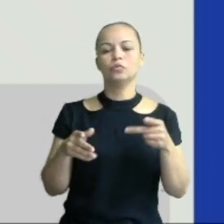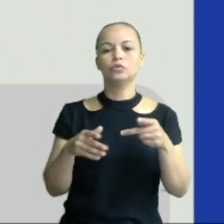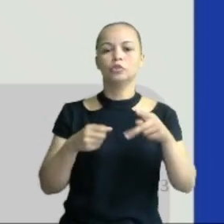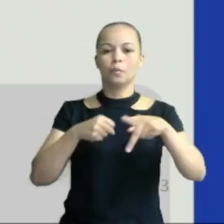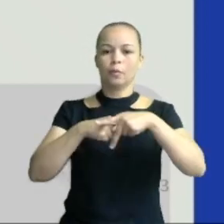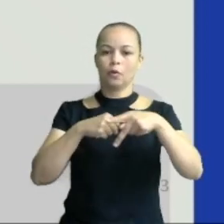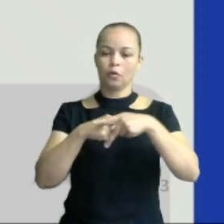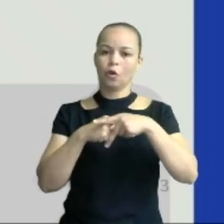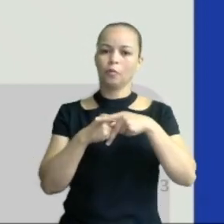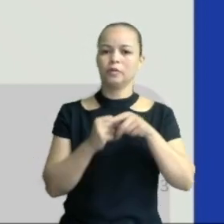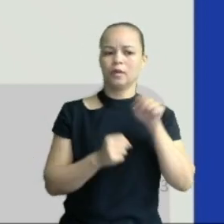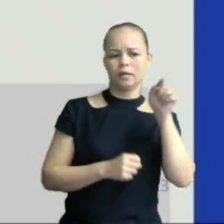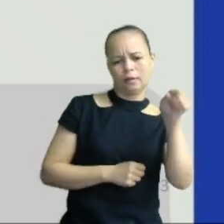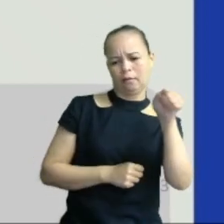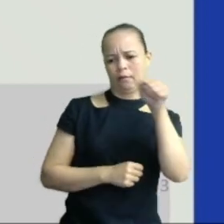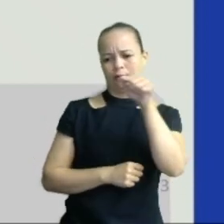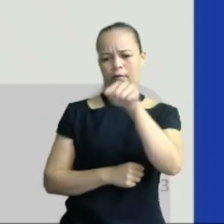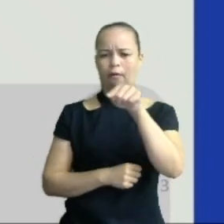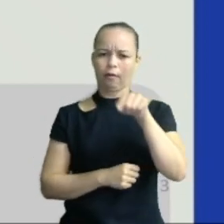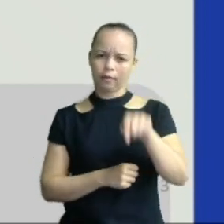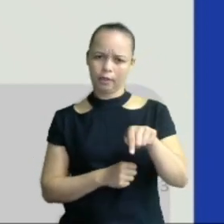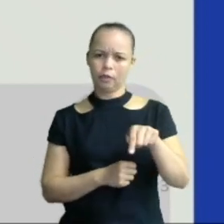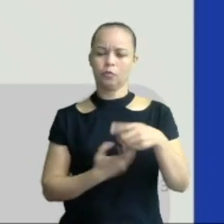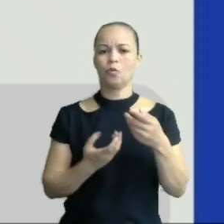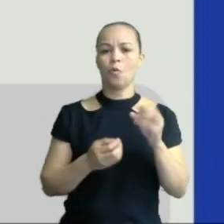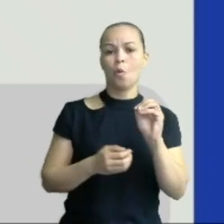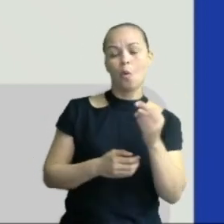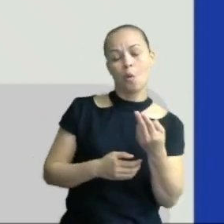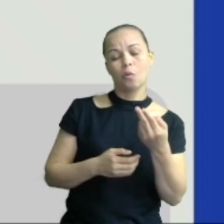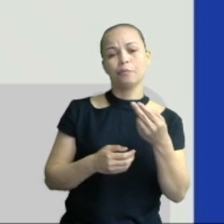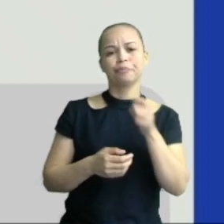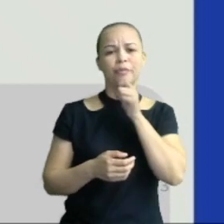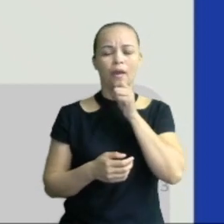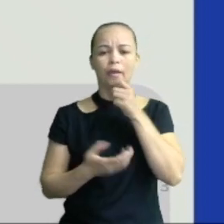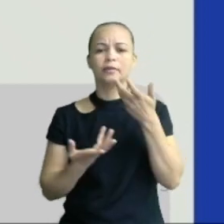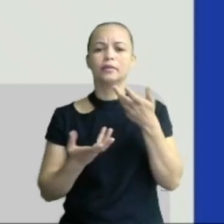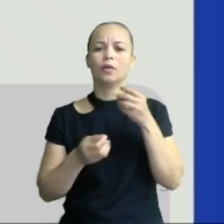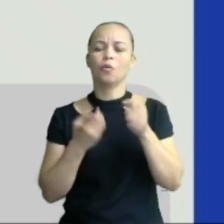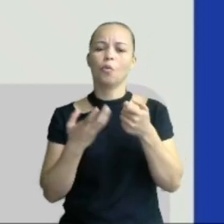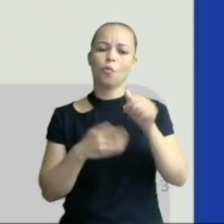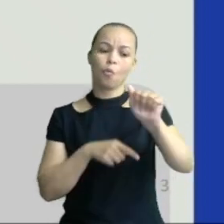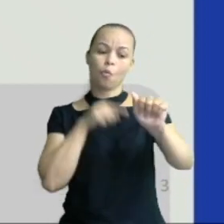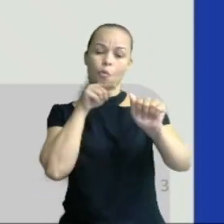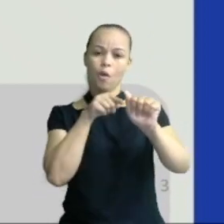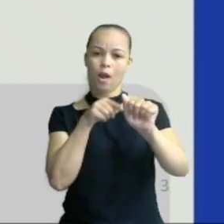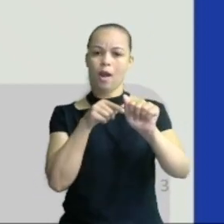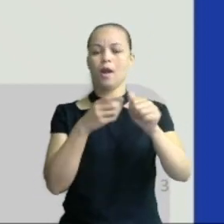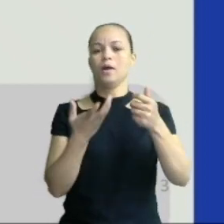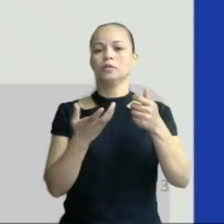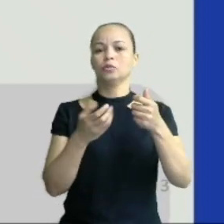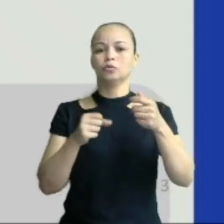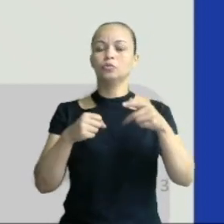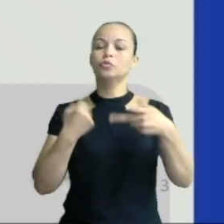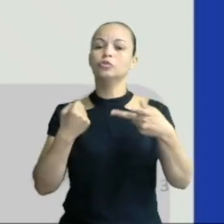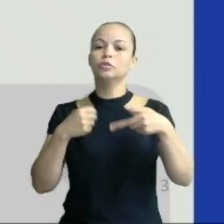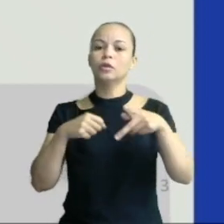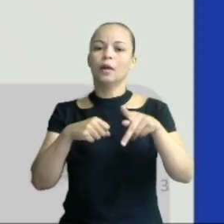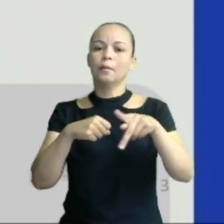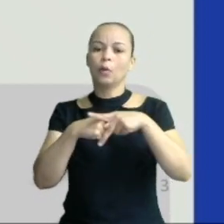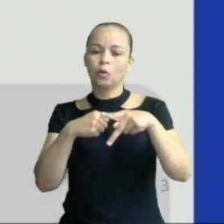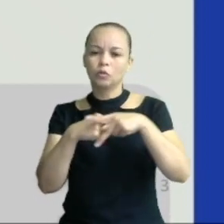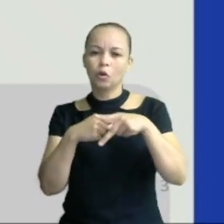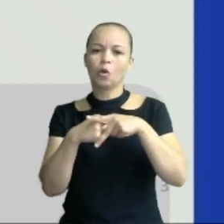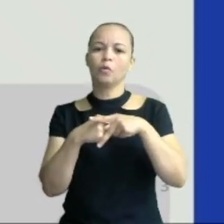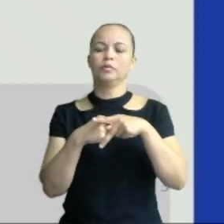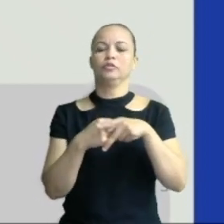aquele, aquelas e aquilo, ou ainda com o a inicial dos pronomes relativos,